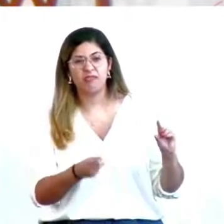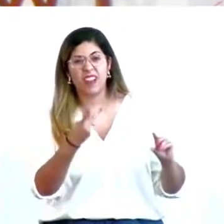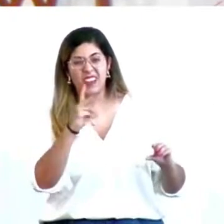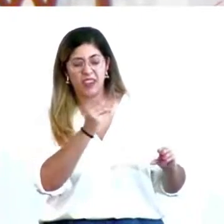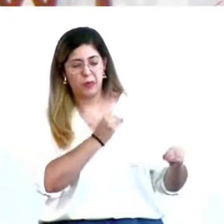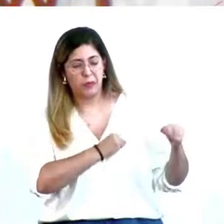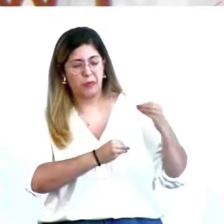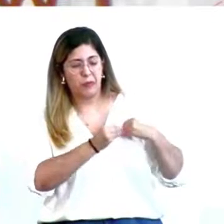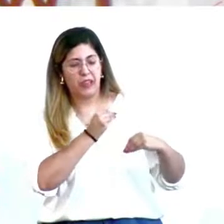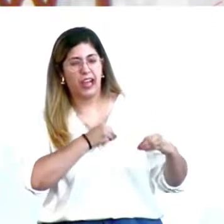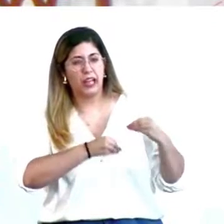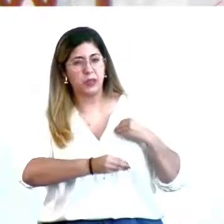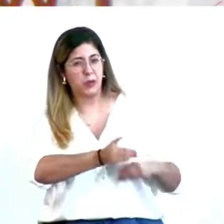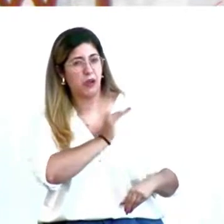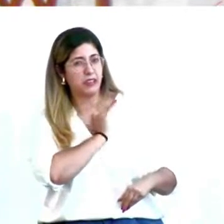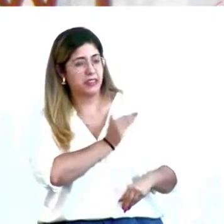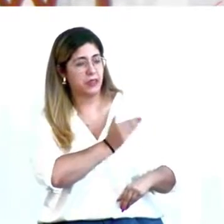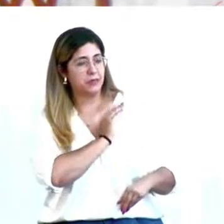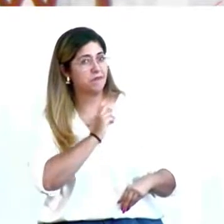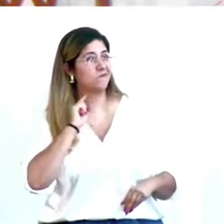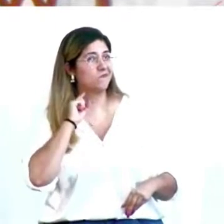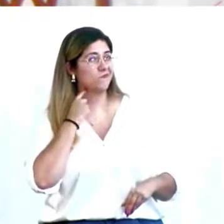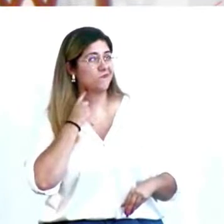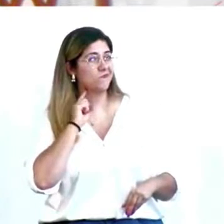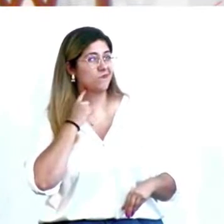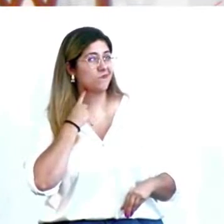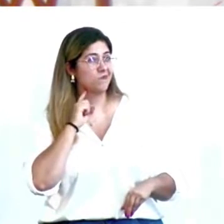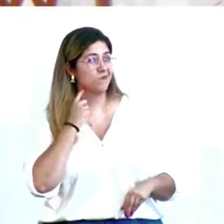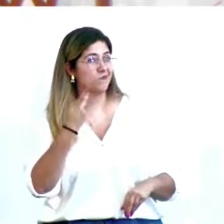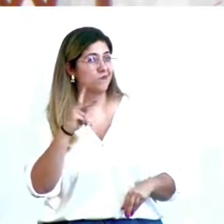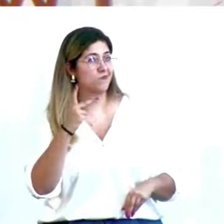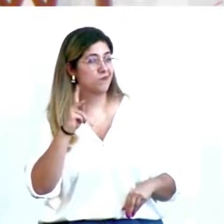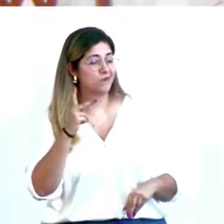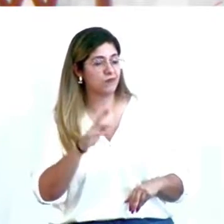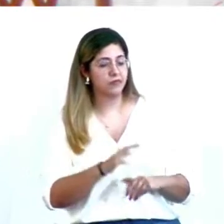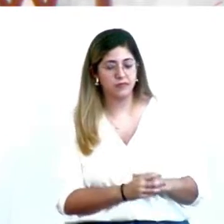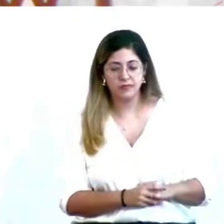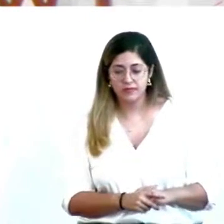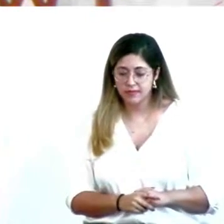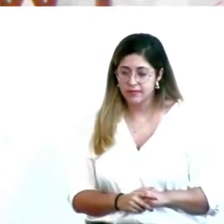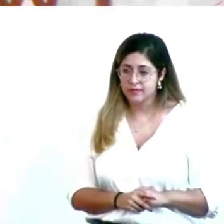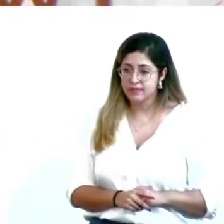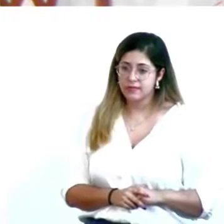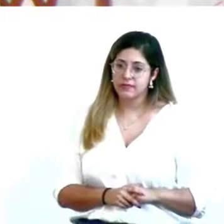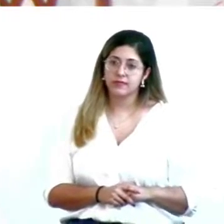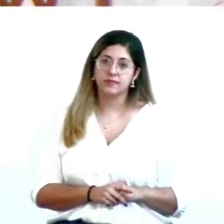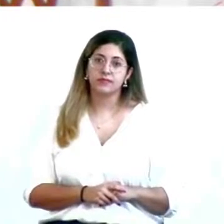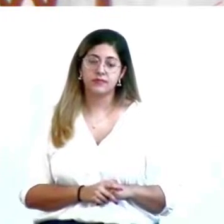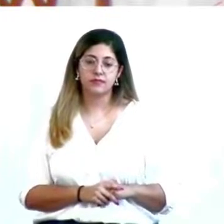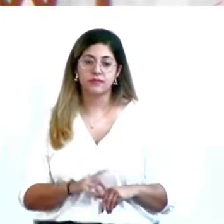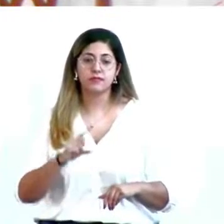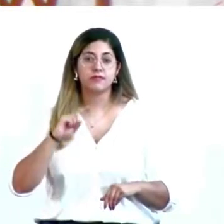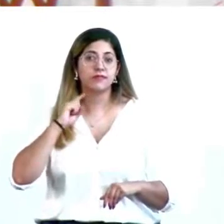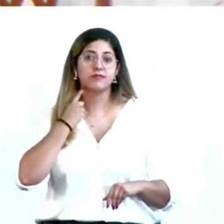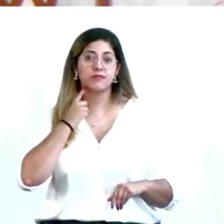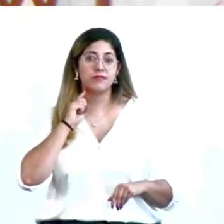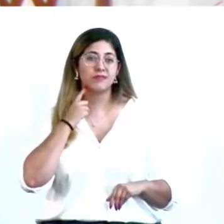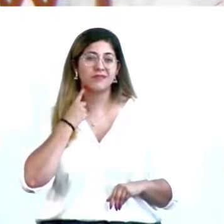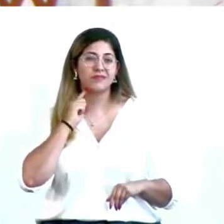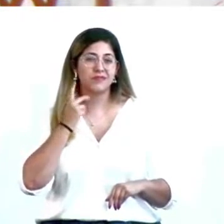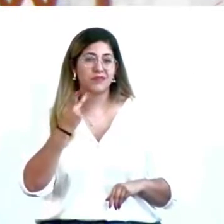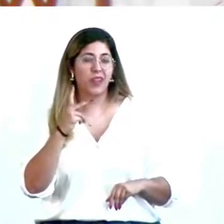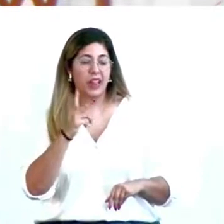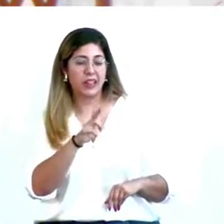impureza, essa impureza que Paulo está falando em Efésios 5, cada um tem a sua